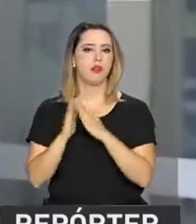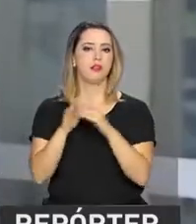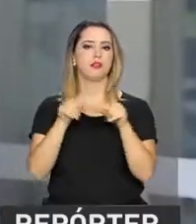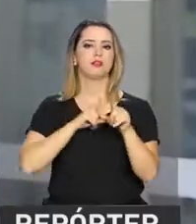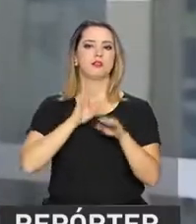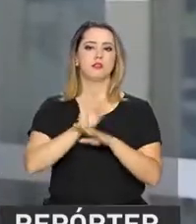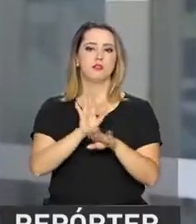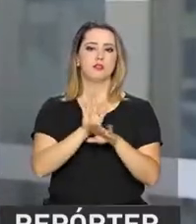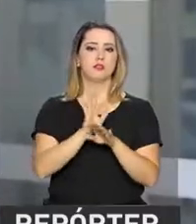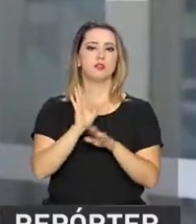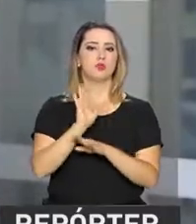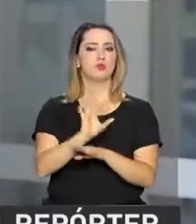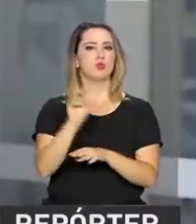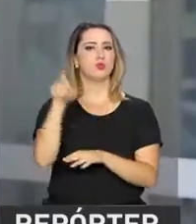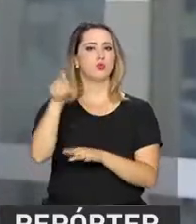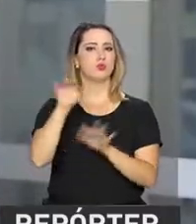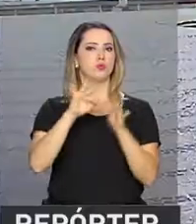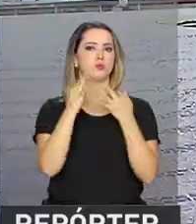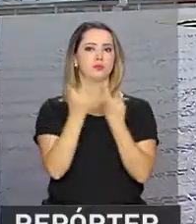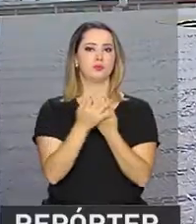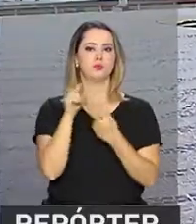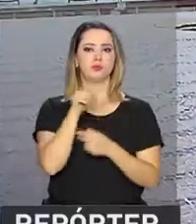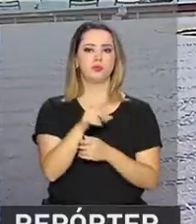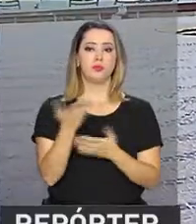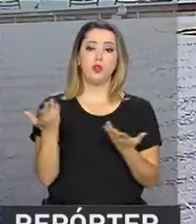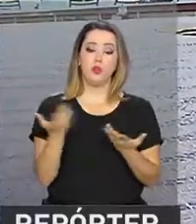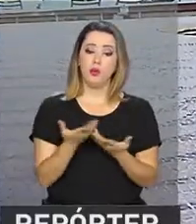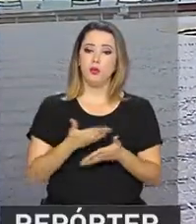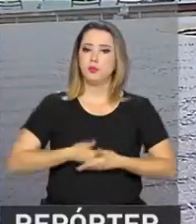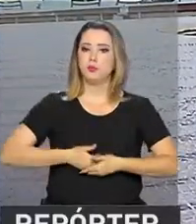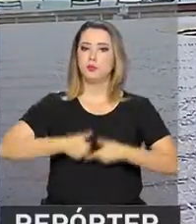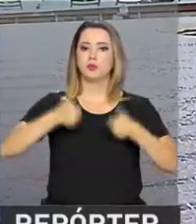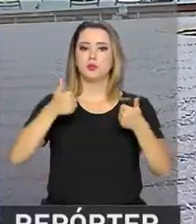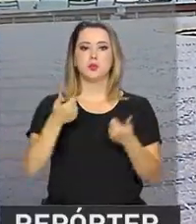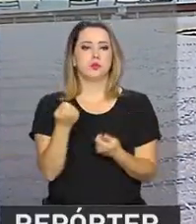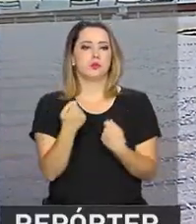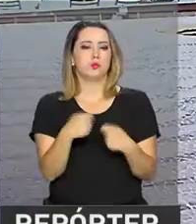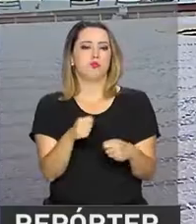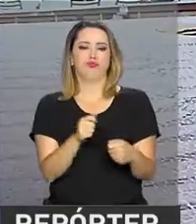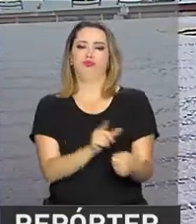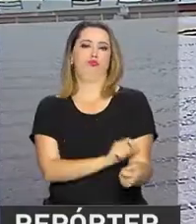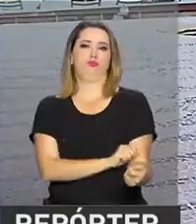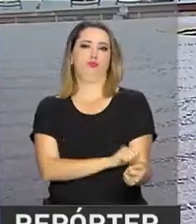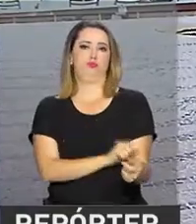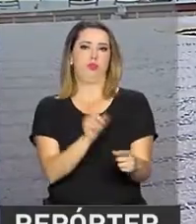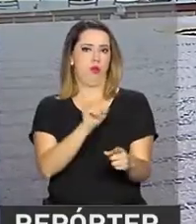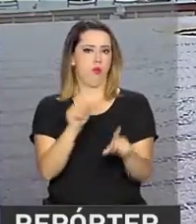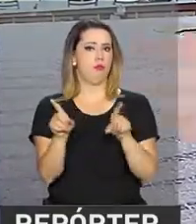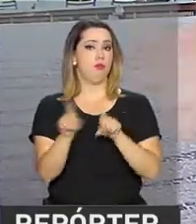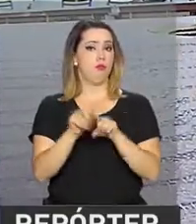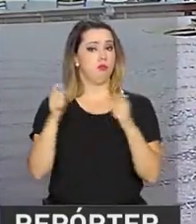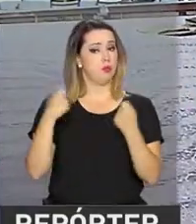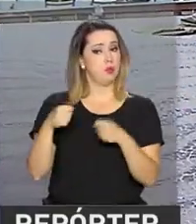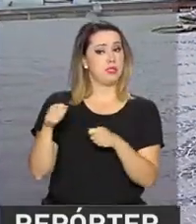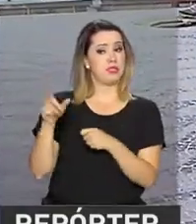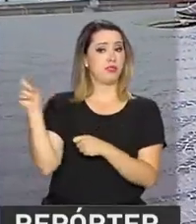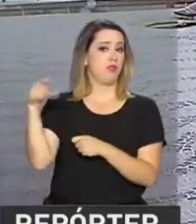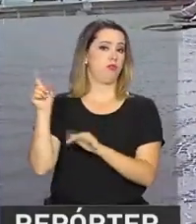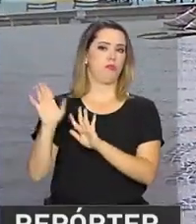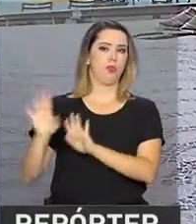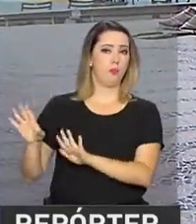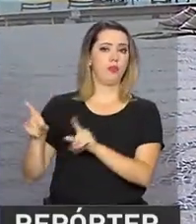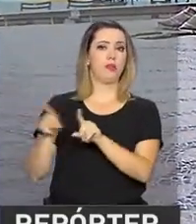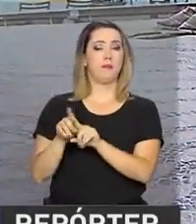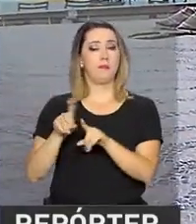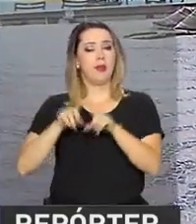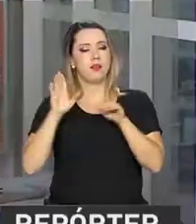contar com o benefício do bolsa família recuperado hoje ele não depende mais do recurso do governo e ajuda a outras pessoas